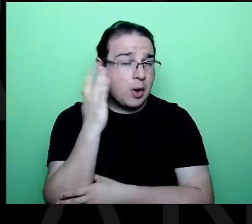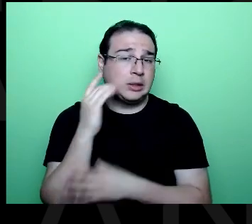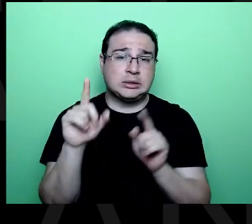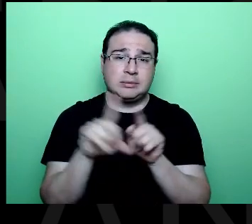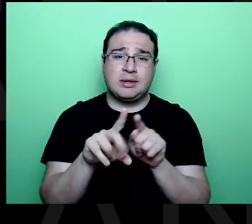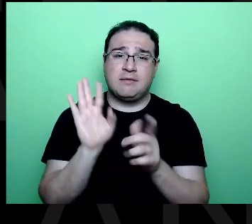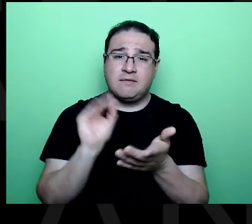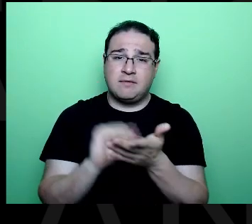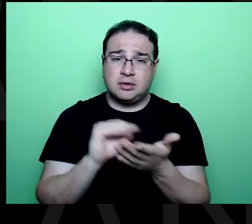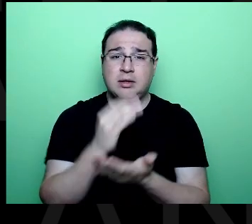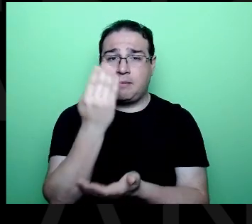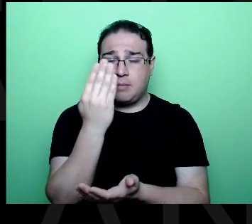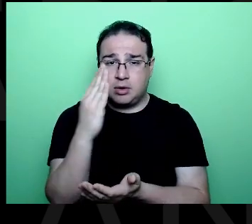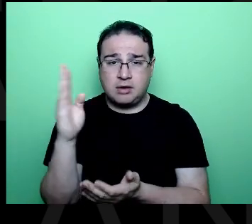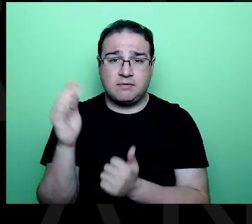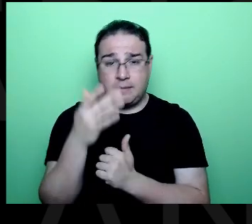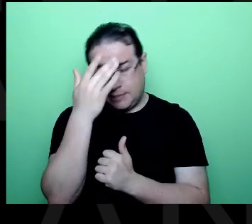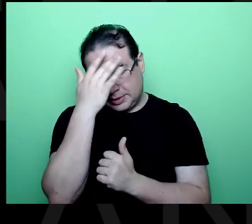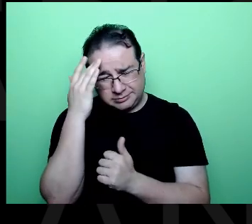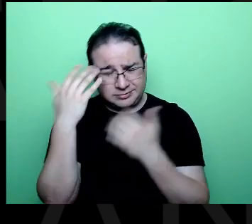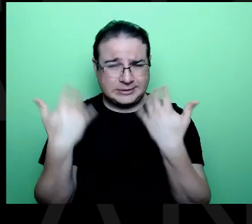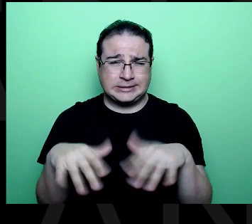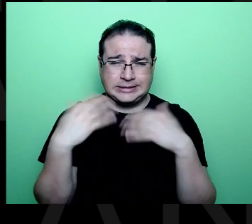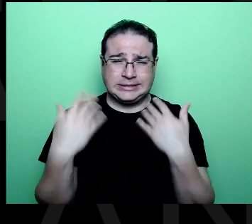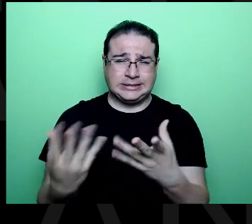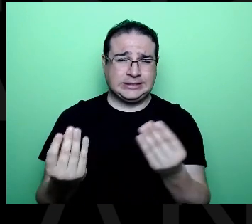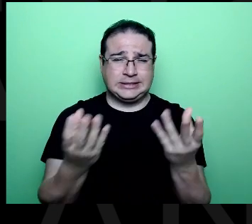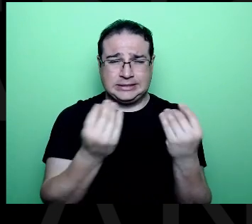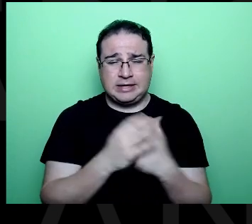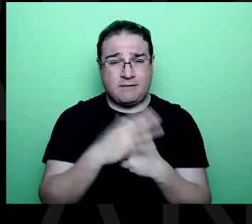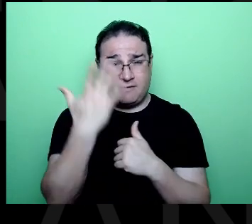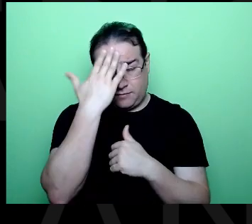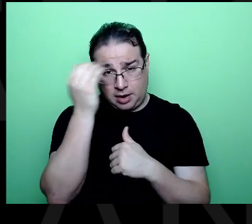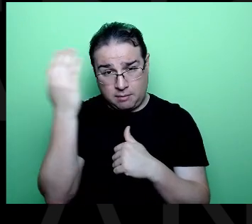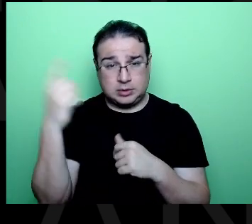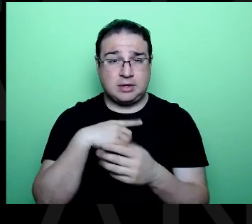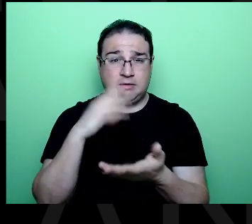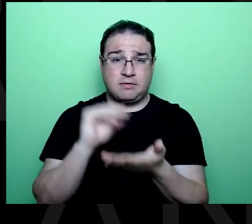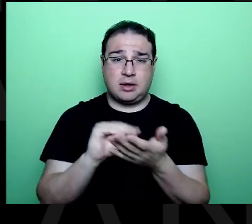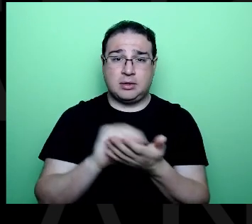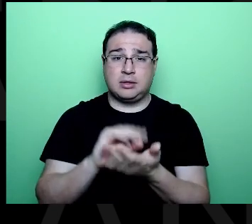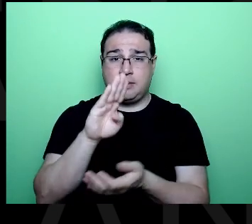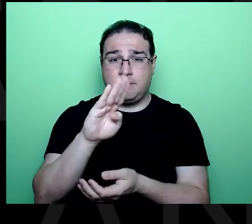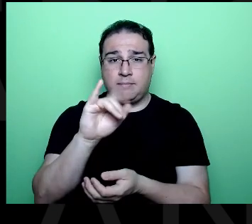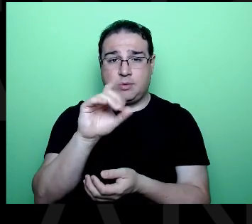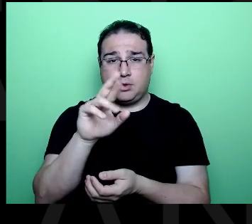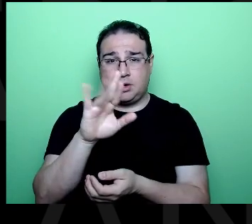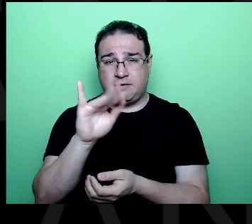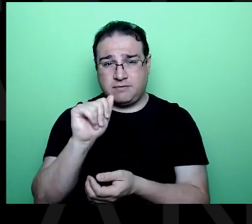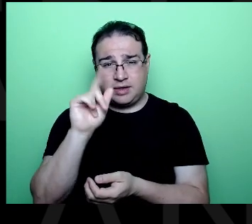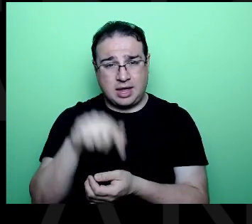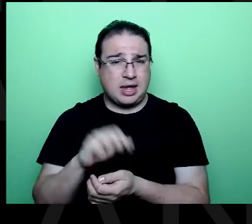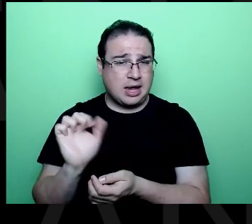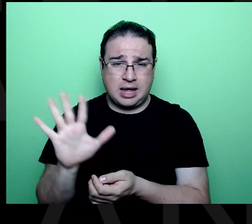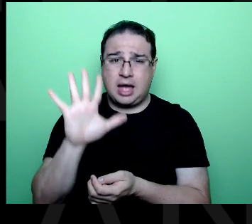também que falta biografia de muita gente, né, gente? E aí a gente volta àquela coisa, biografia é caro,